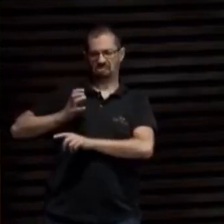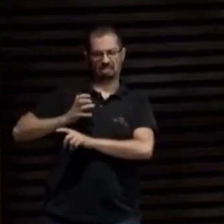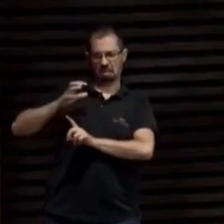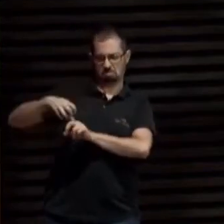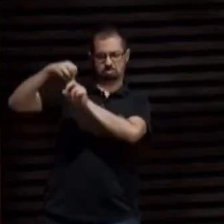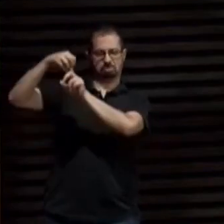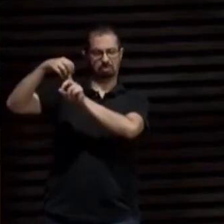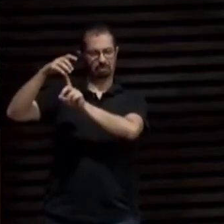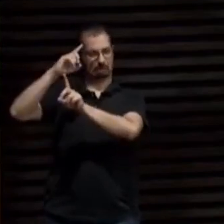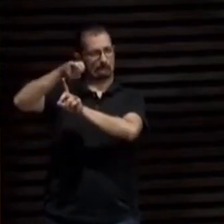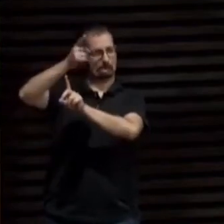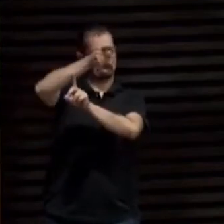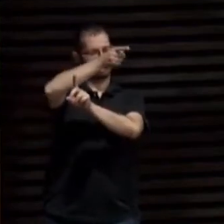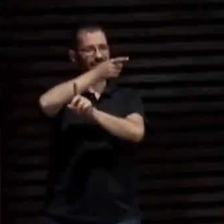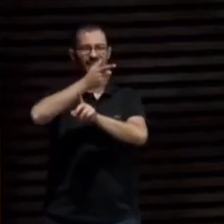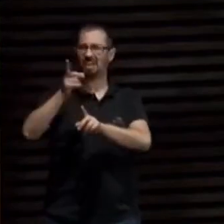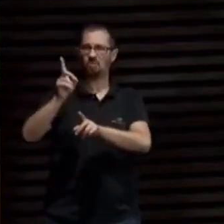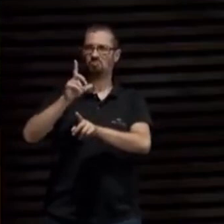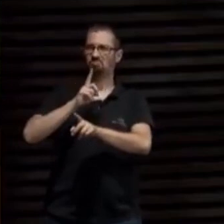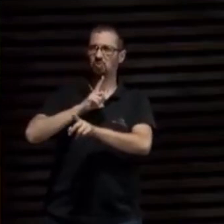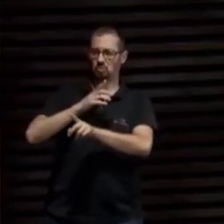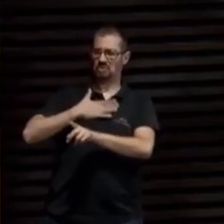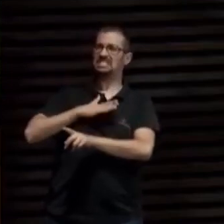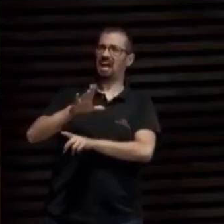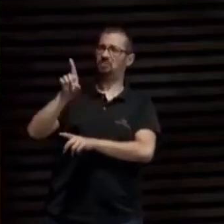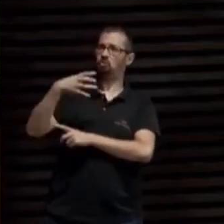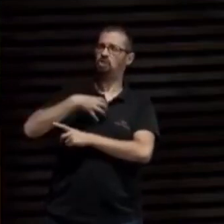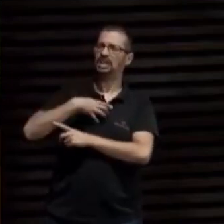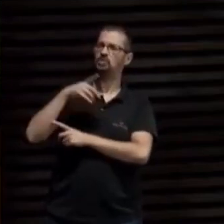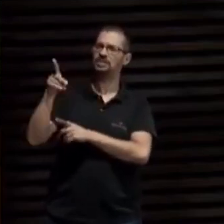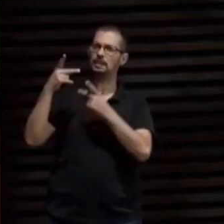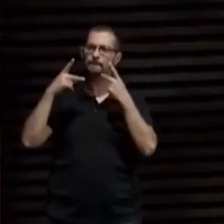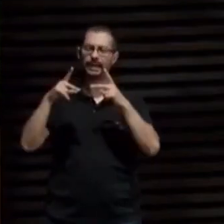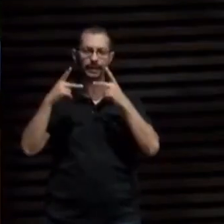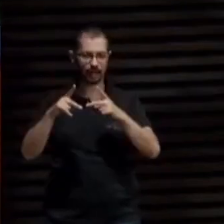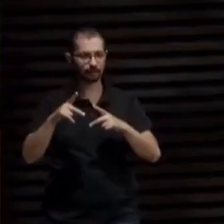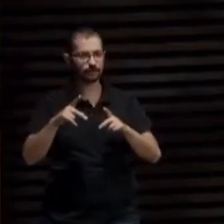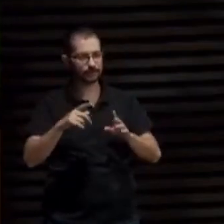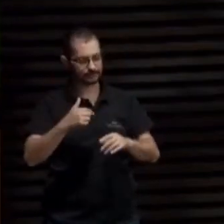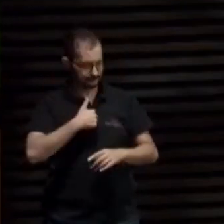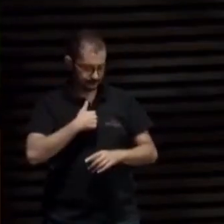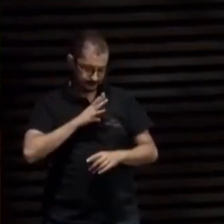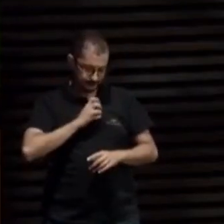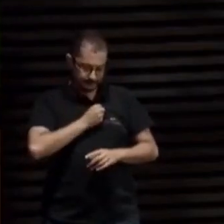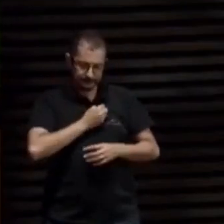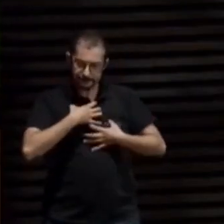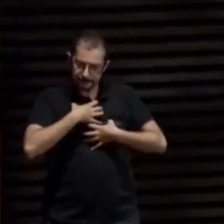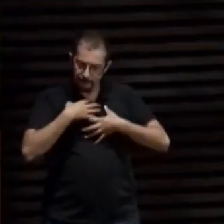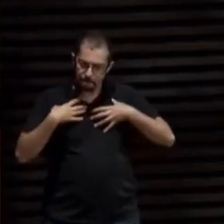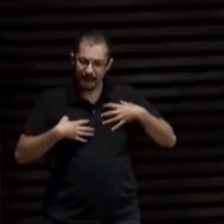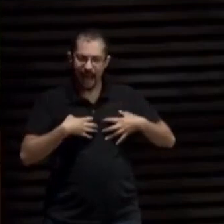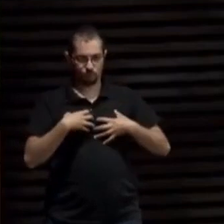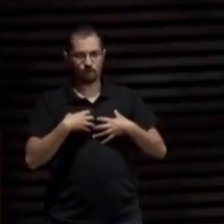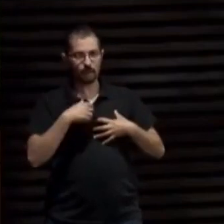forte contra o senhor e falava mal do senhor. Eu estou com o negócio aqui guardado. Não